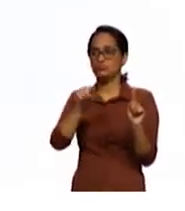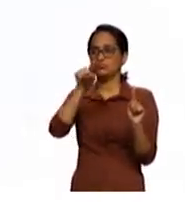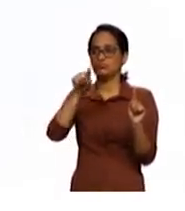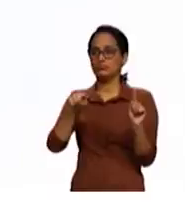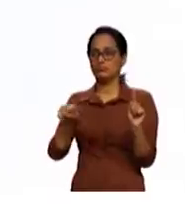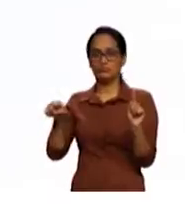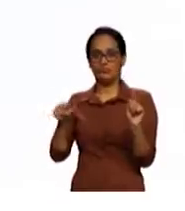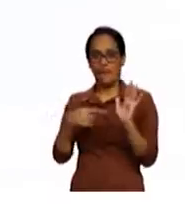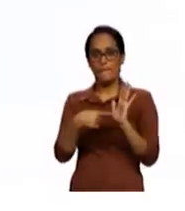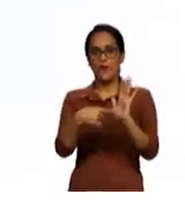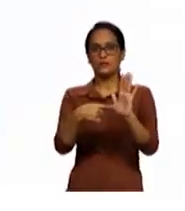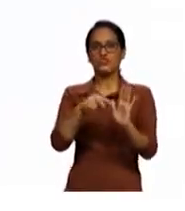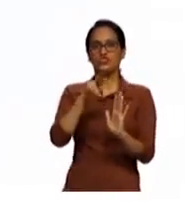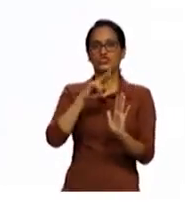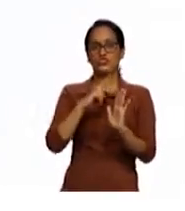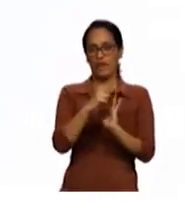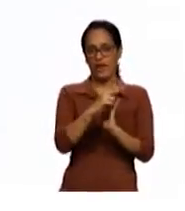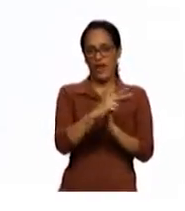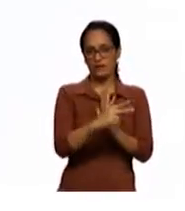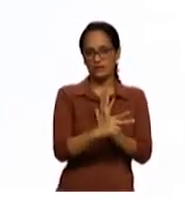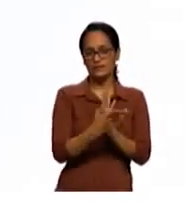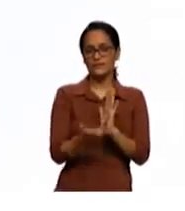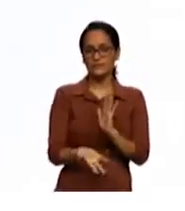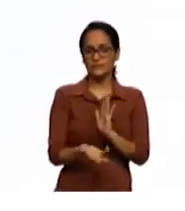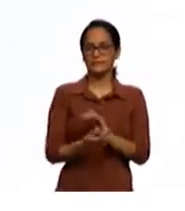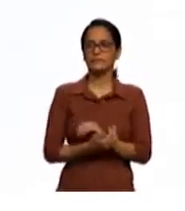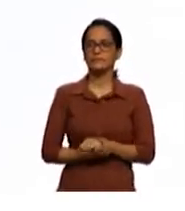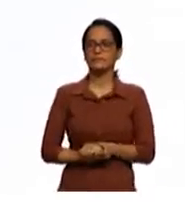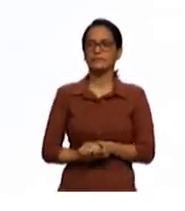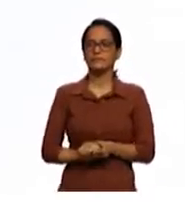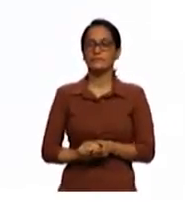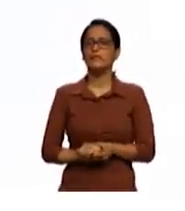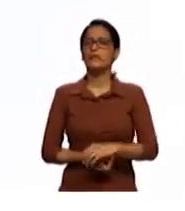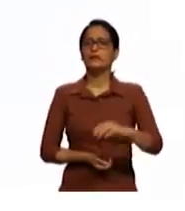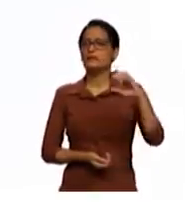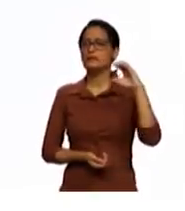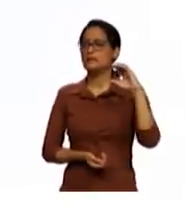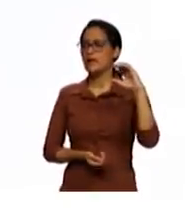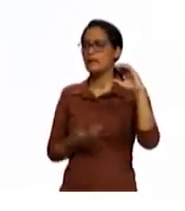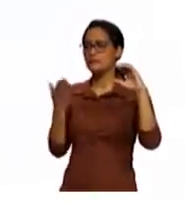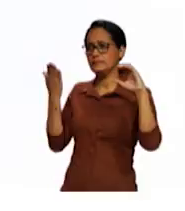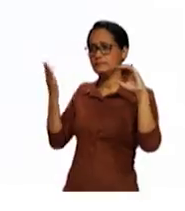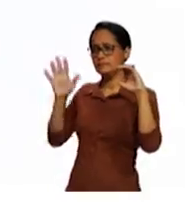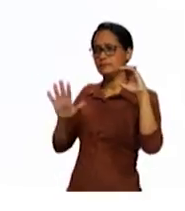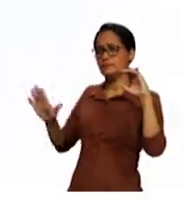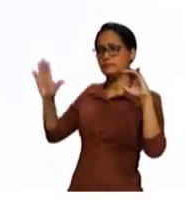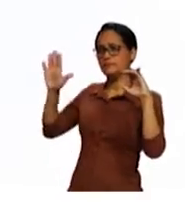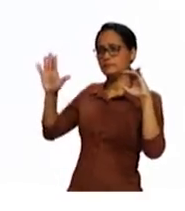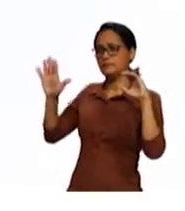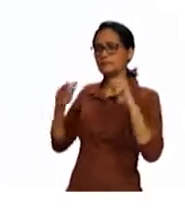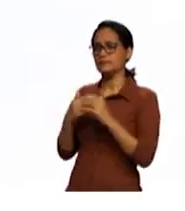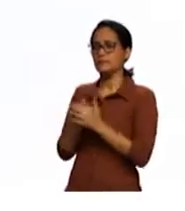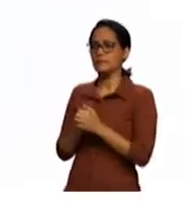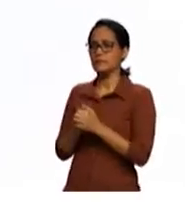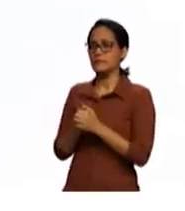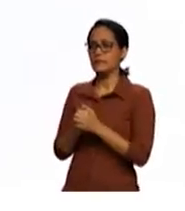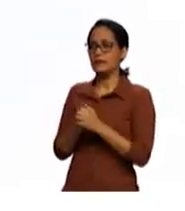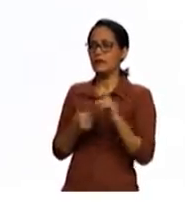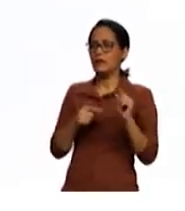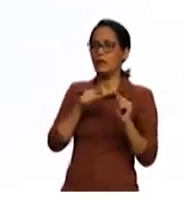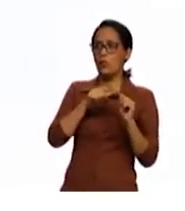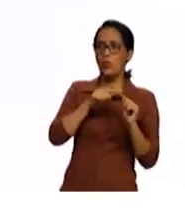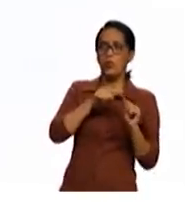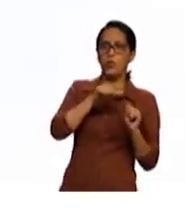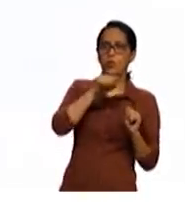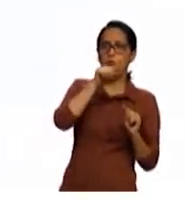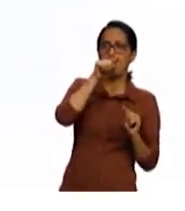mais abaixo que o primeiro. A letra C, ele está fazendo alto, mais